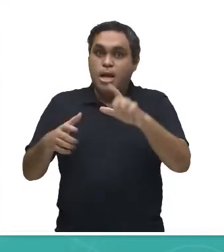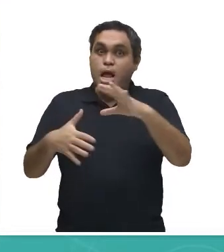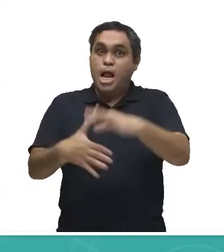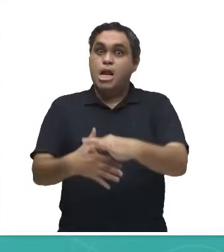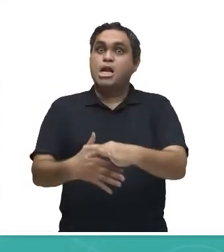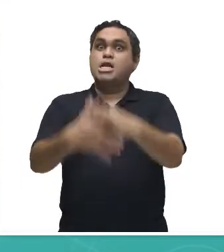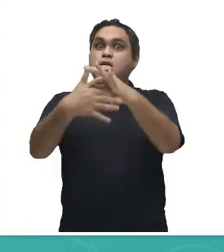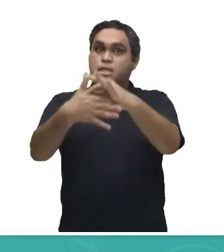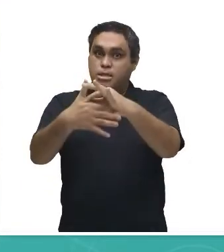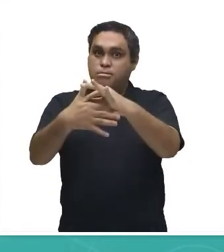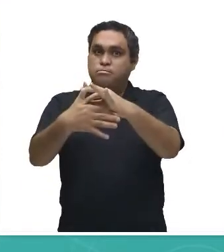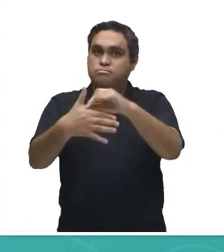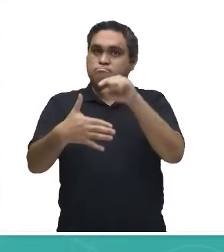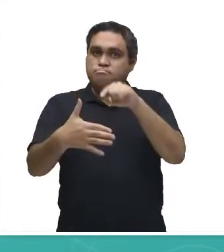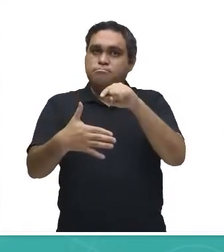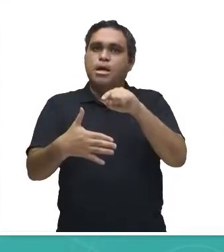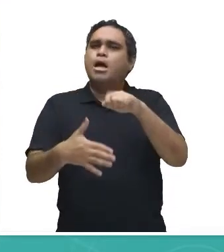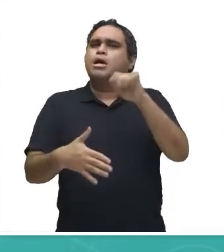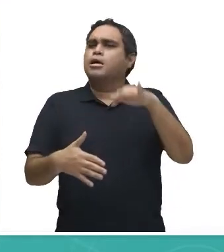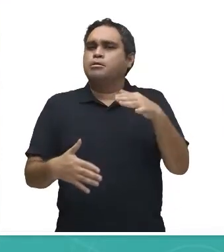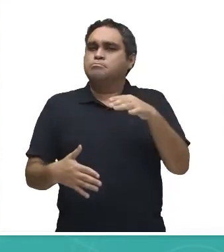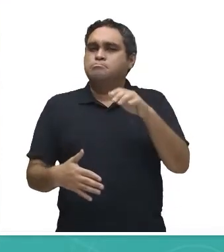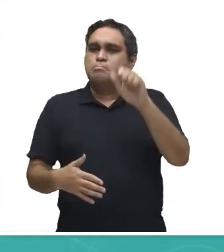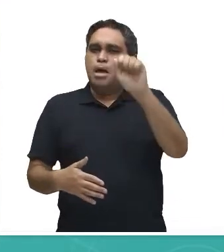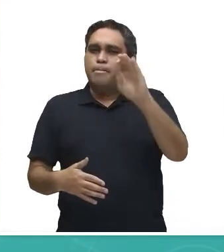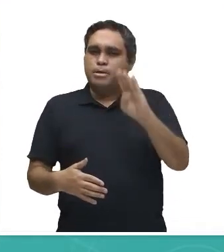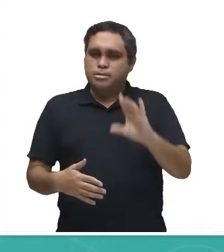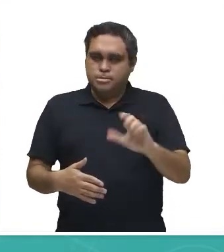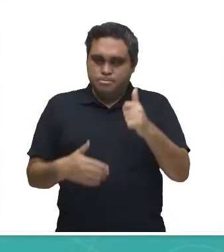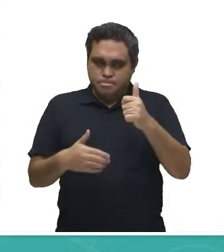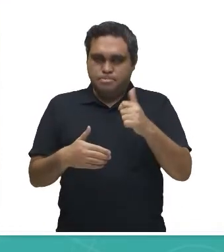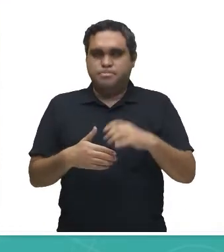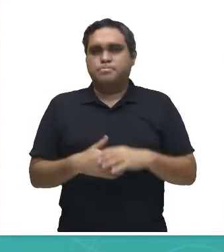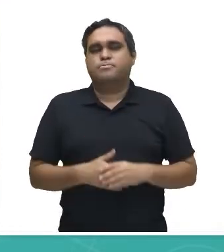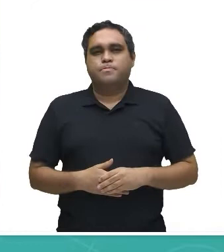na interatividade. Podem participar no chat, viu? Fiquem à vontade.